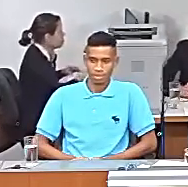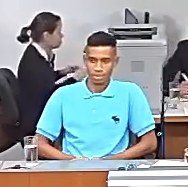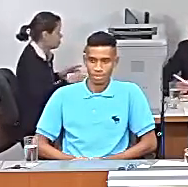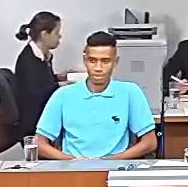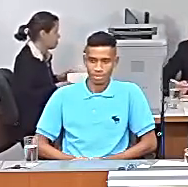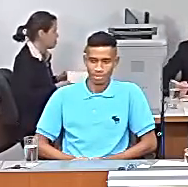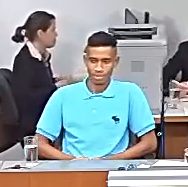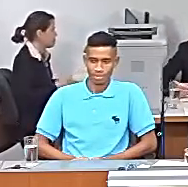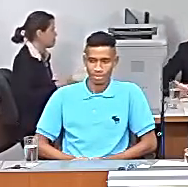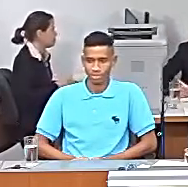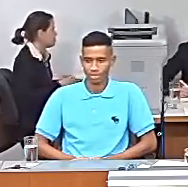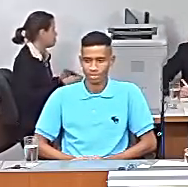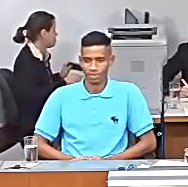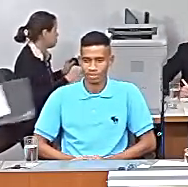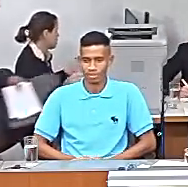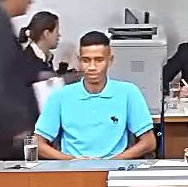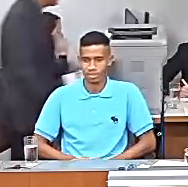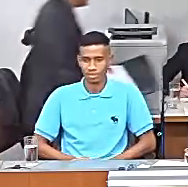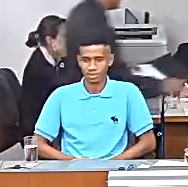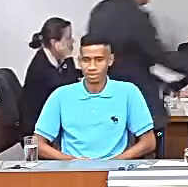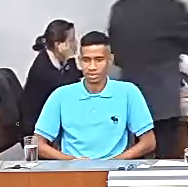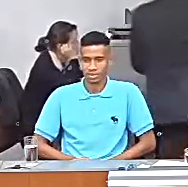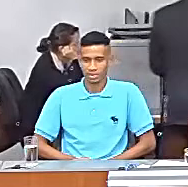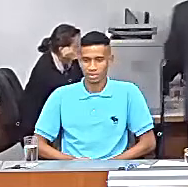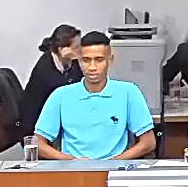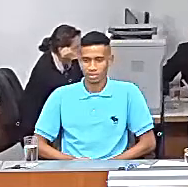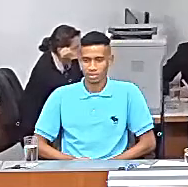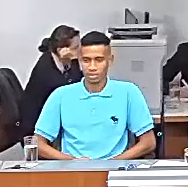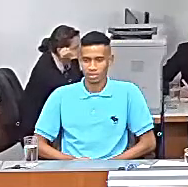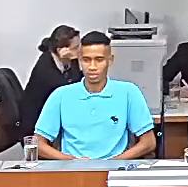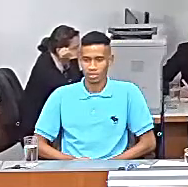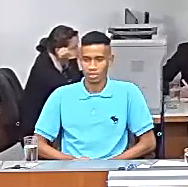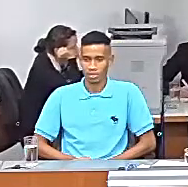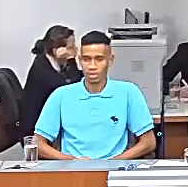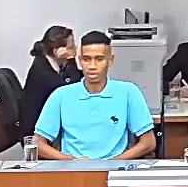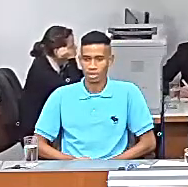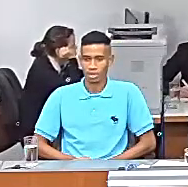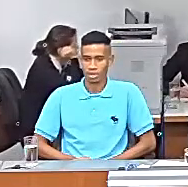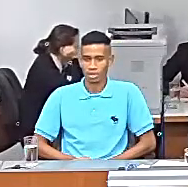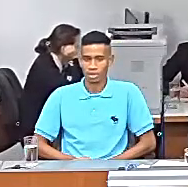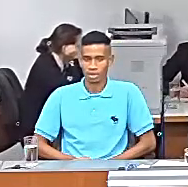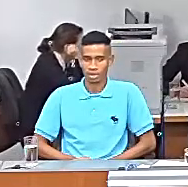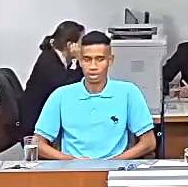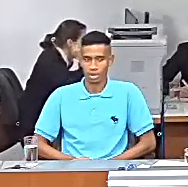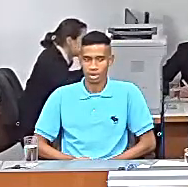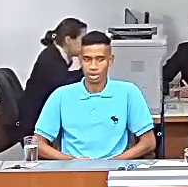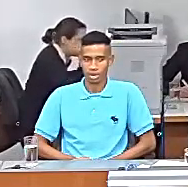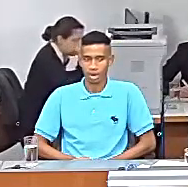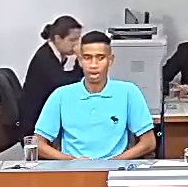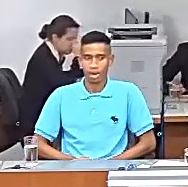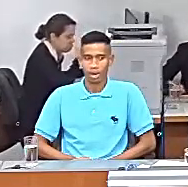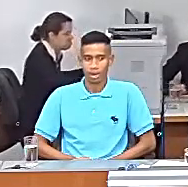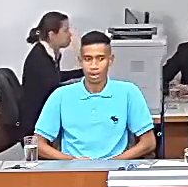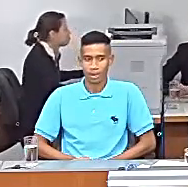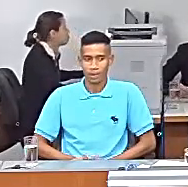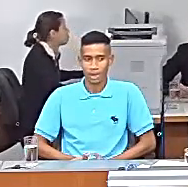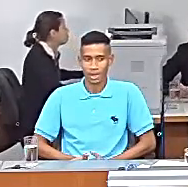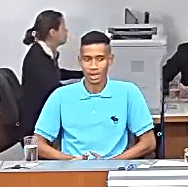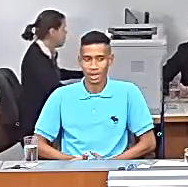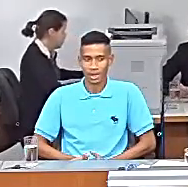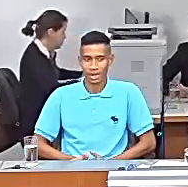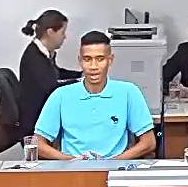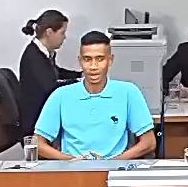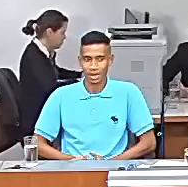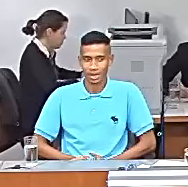melhorar a vida, né, da pessoa com deficiência, não só o surdo, mas para todas as pessoas que têm alguma deficiência,